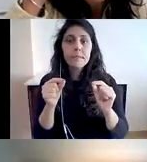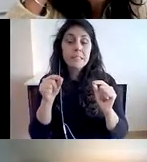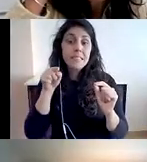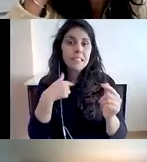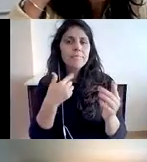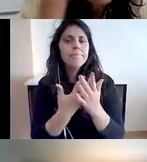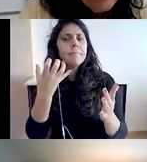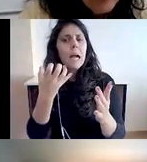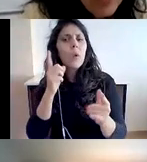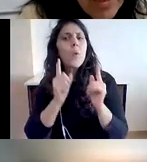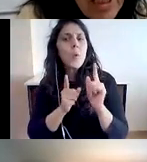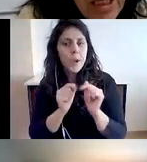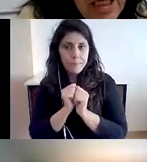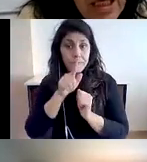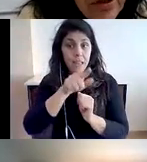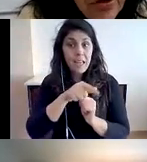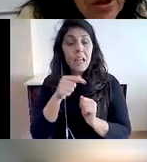esta expressão